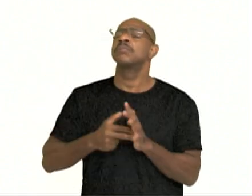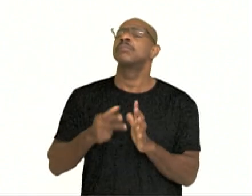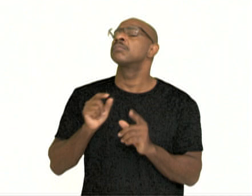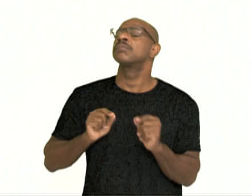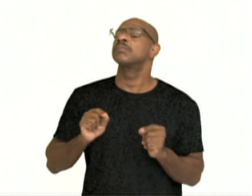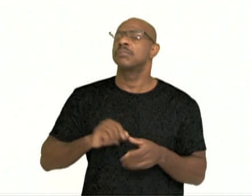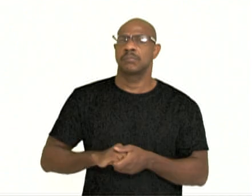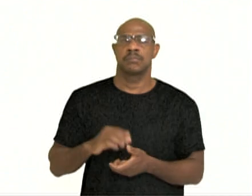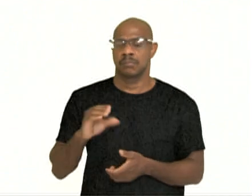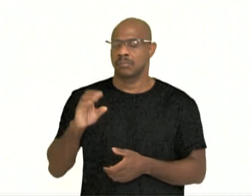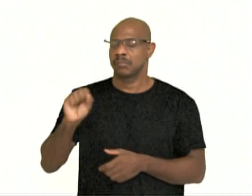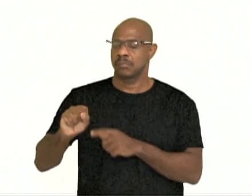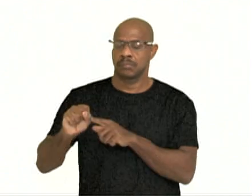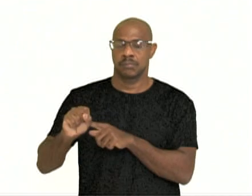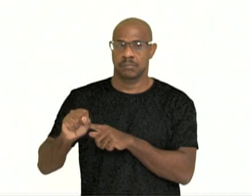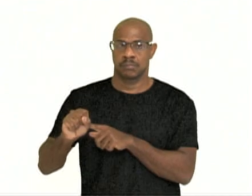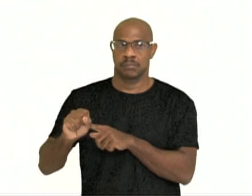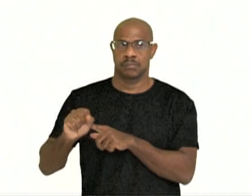função cosseno.